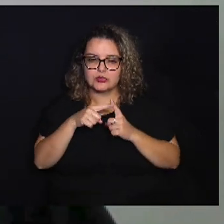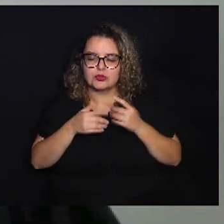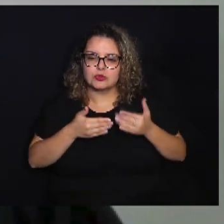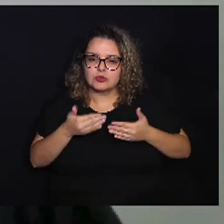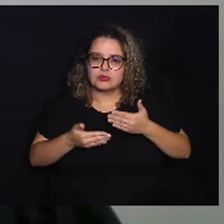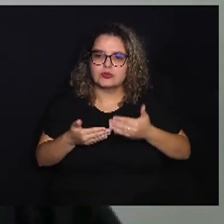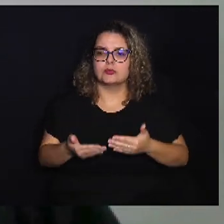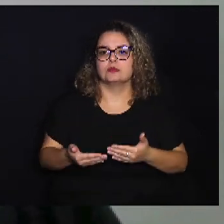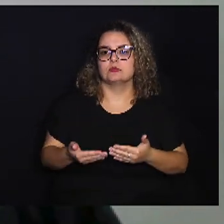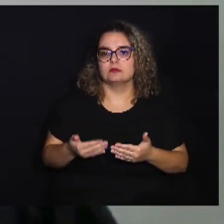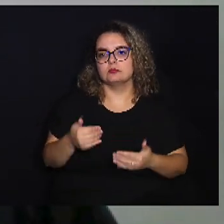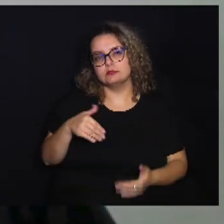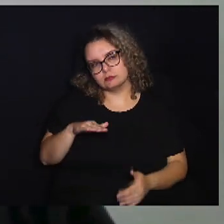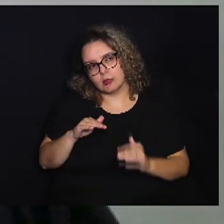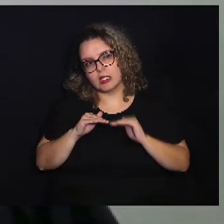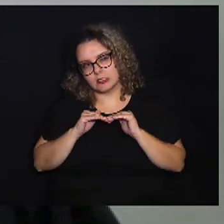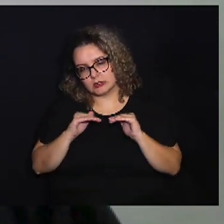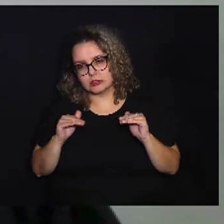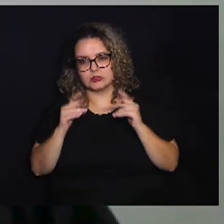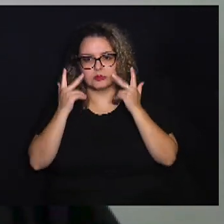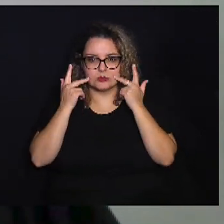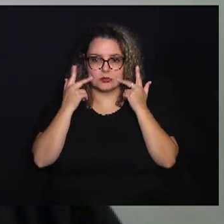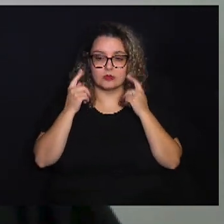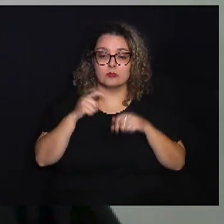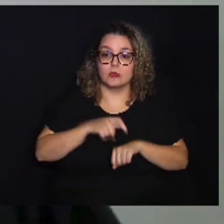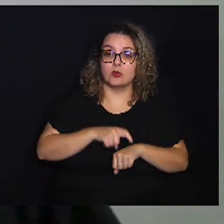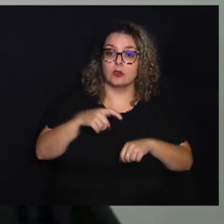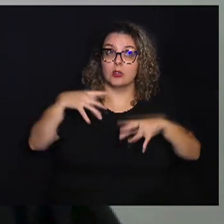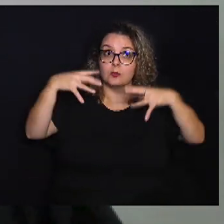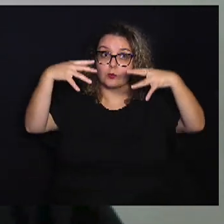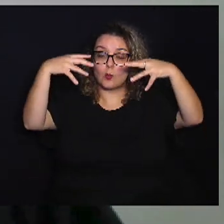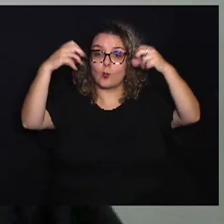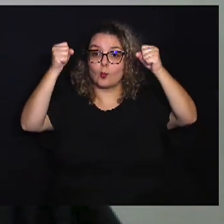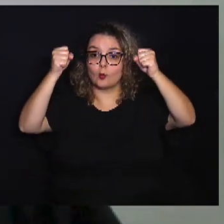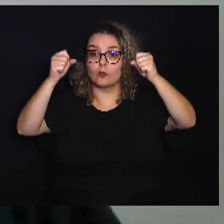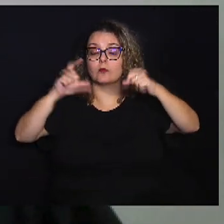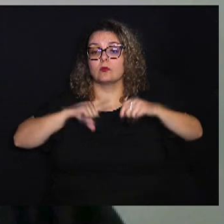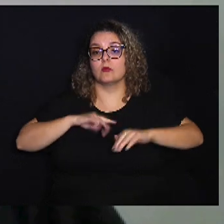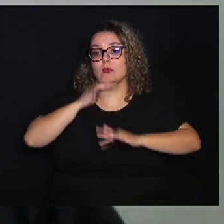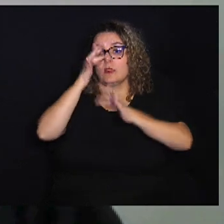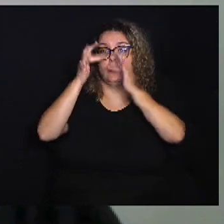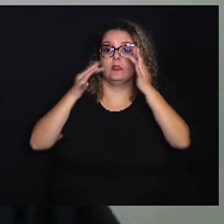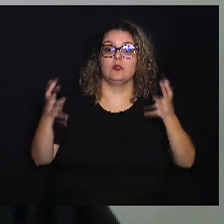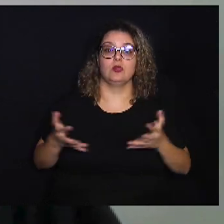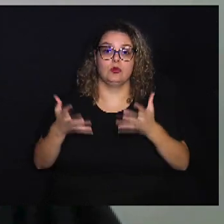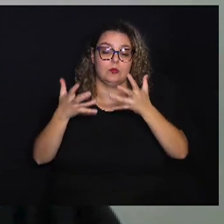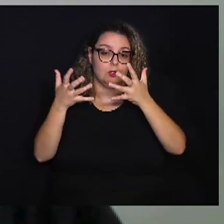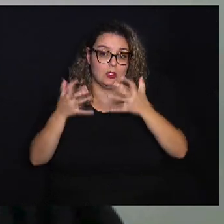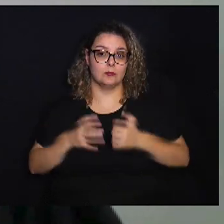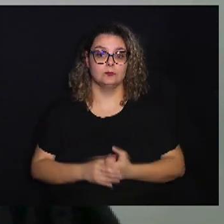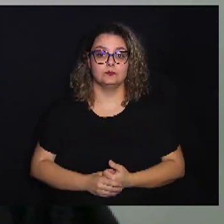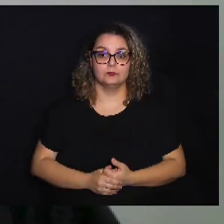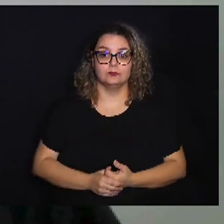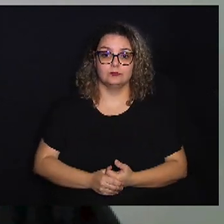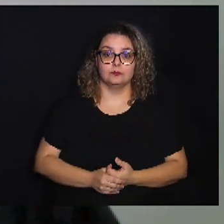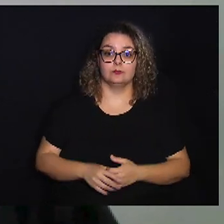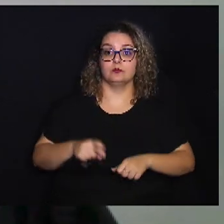de temperatura mais amena e por um período de seca para ter a floração estimulada. Então, o